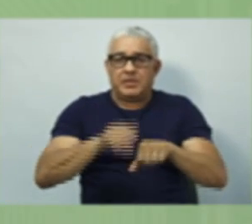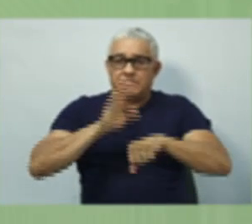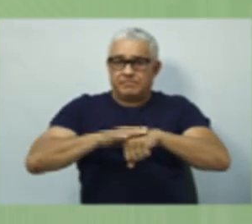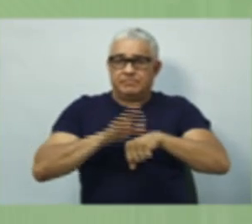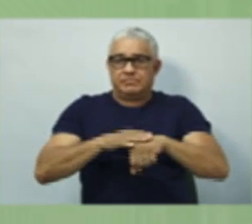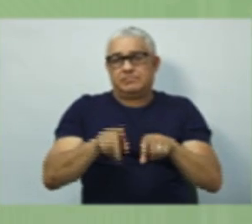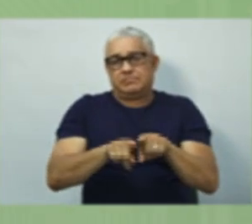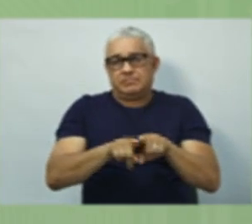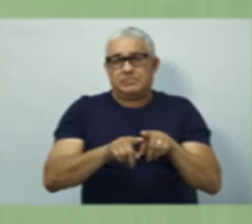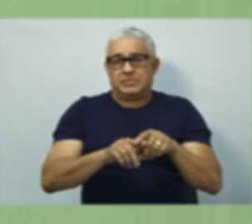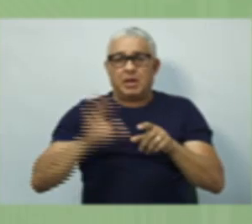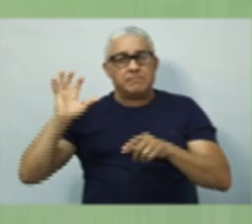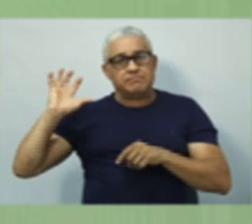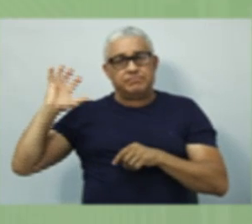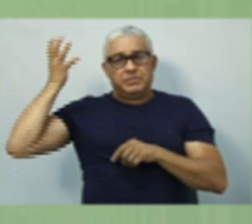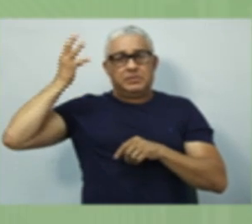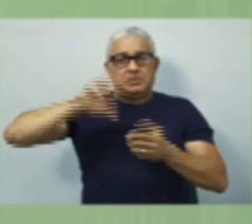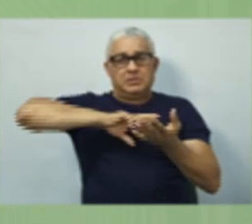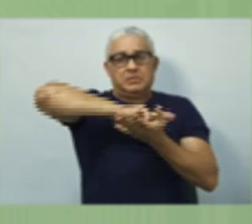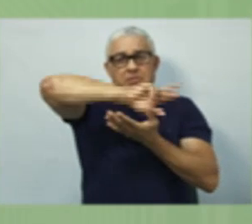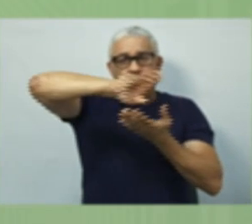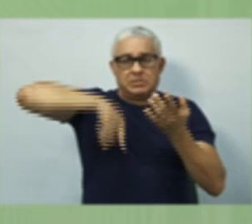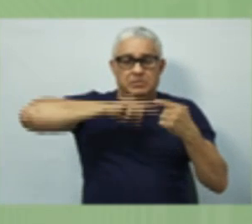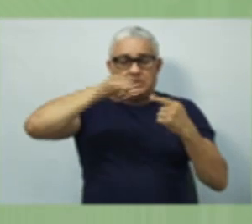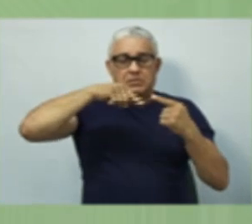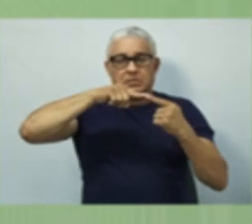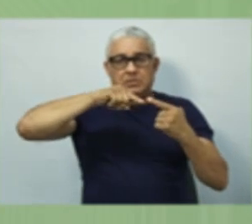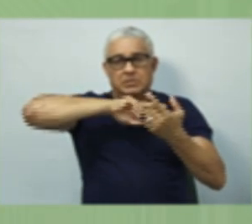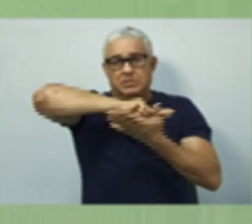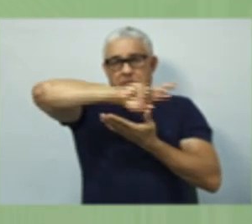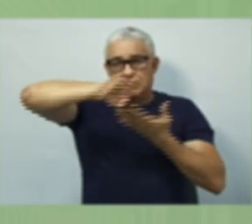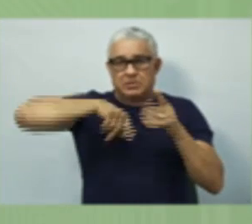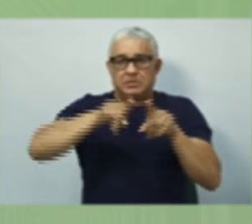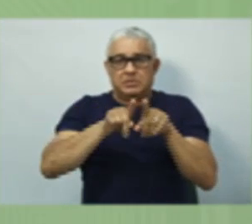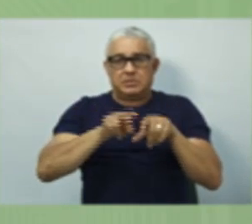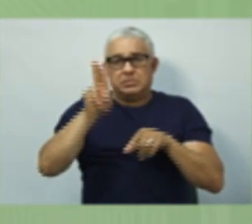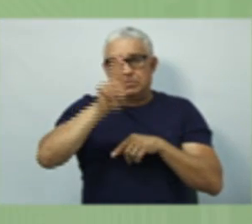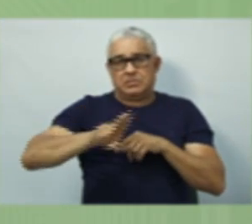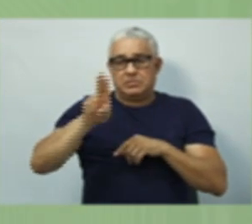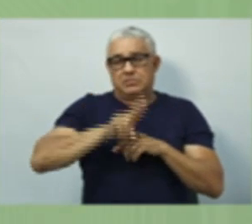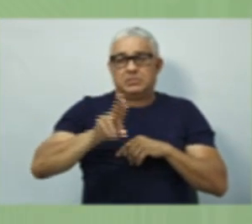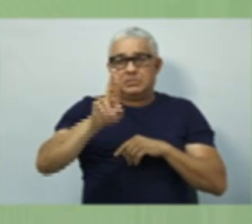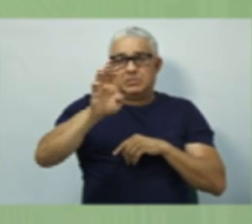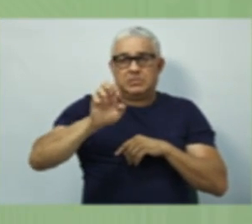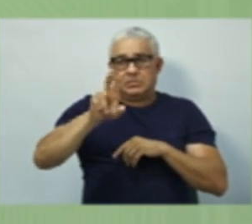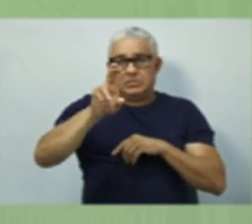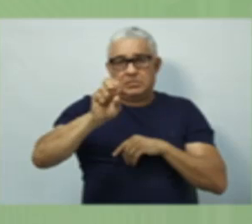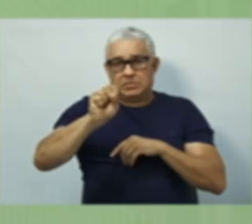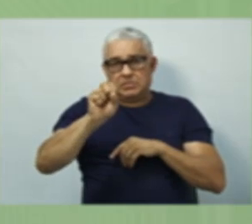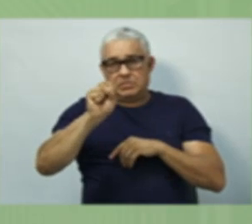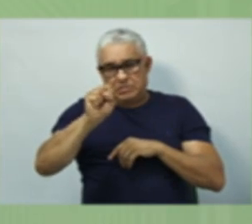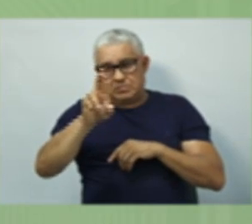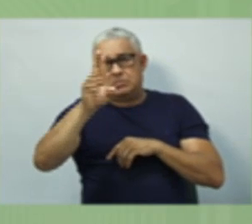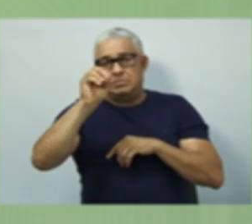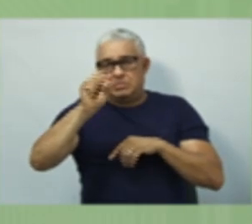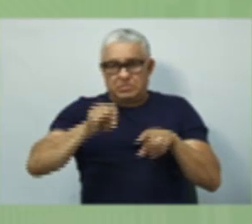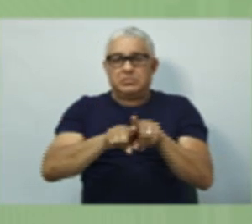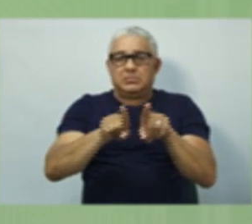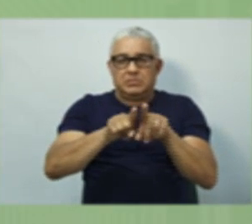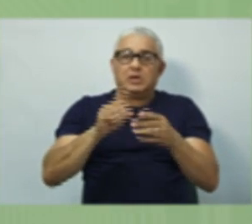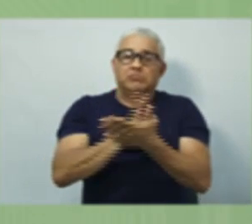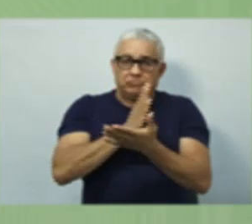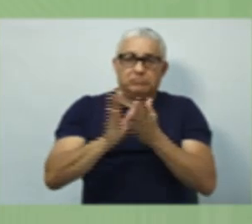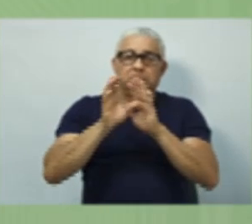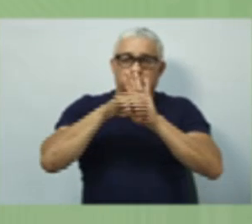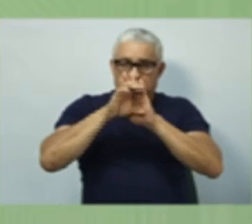prática decisões sobre objetivos e utilização de recursos. Então, tivemos alguns